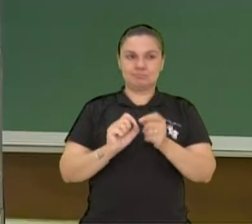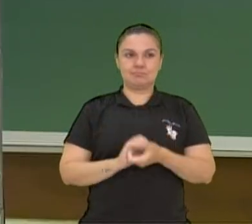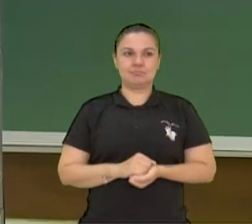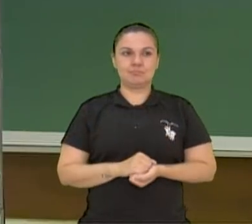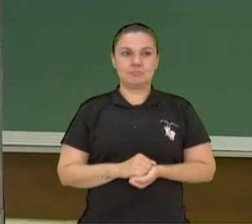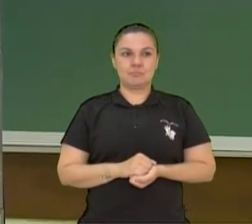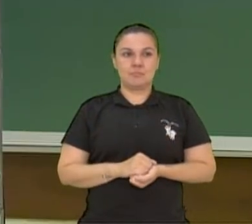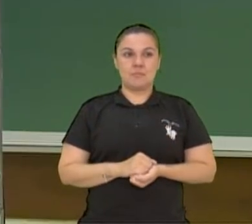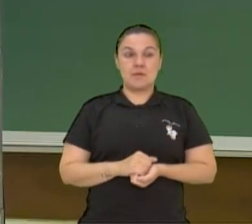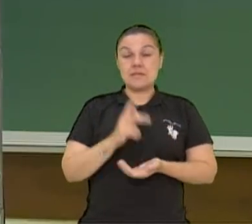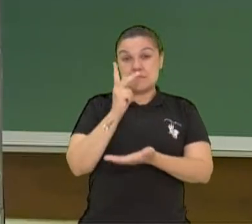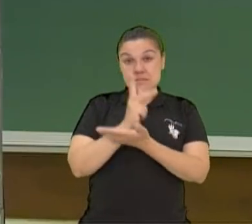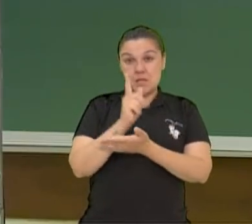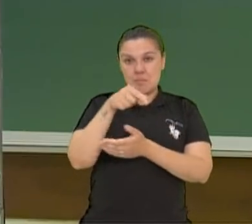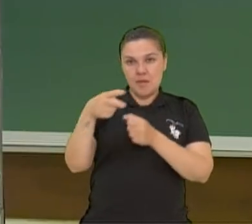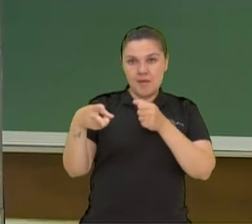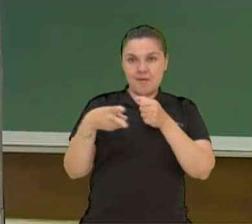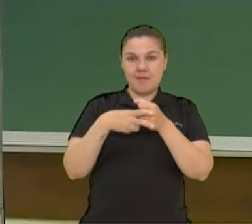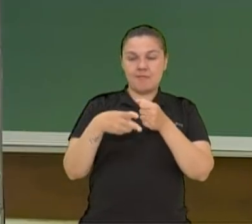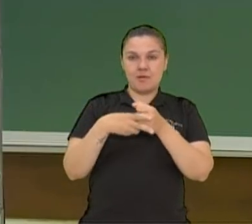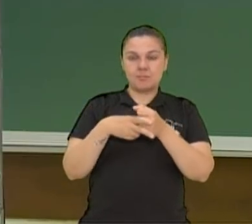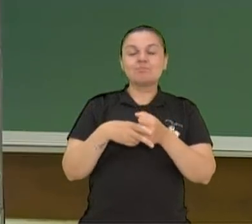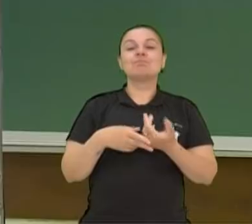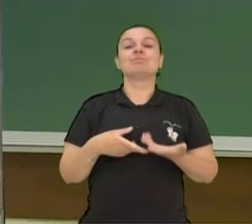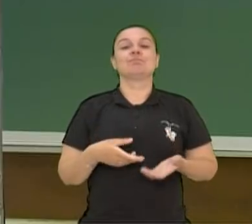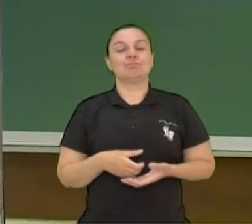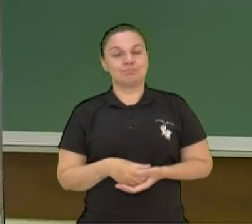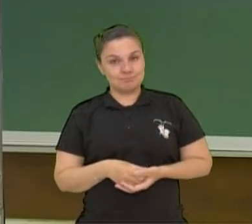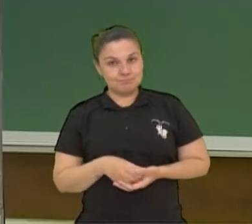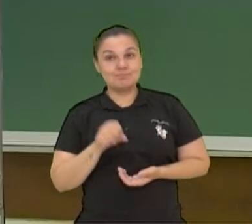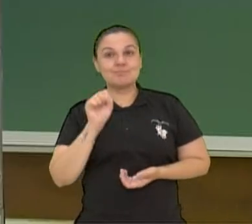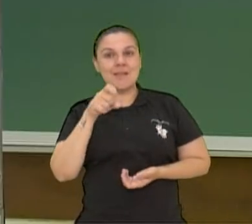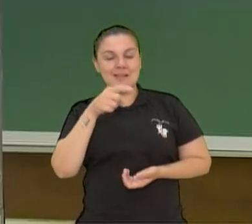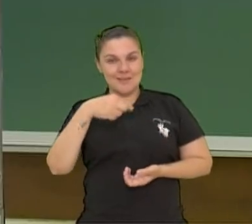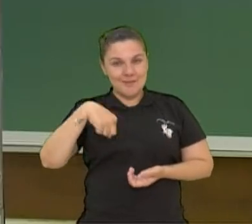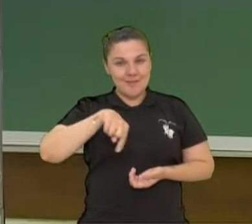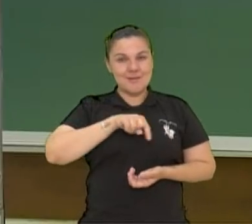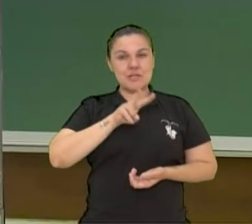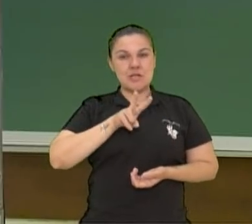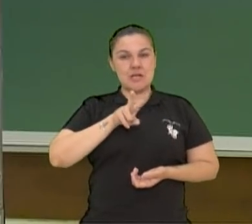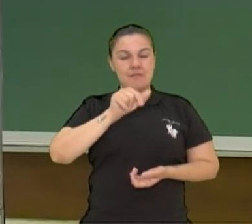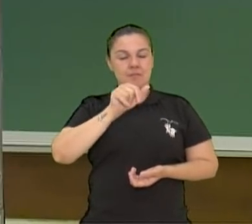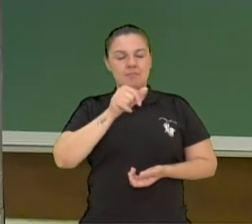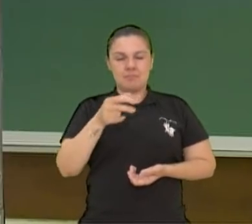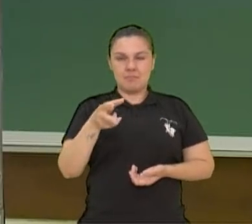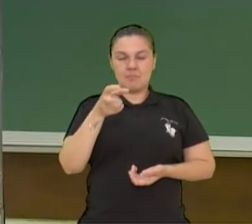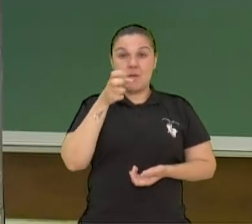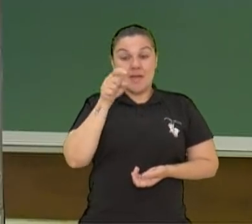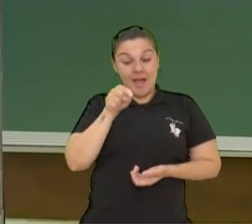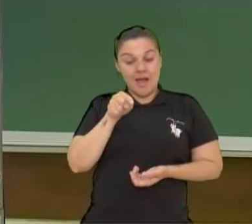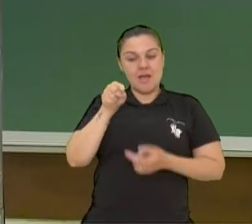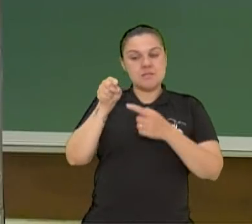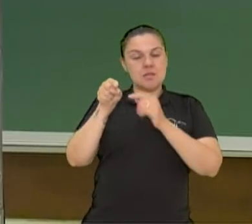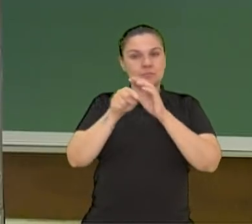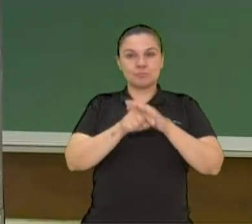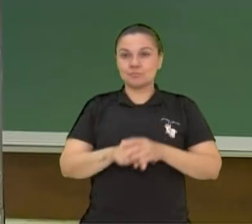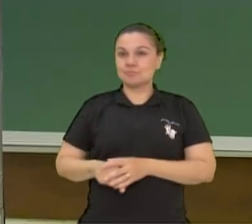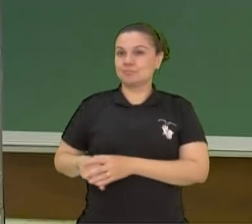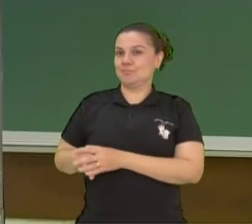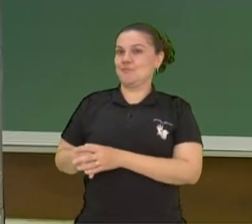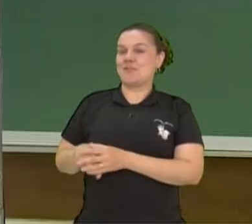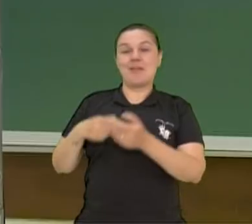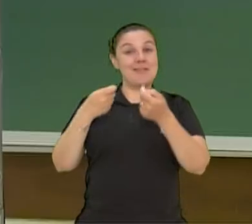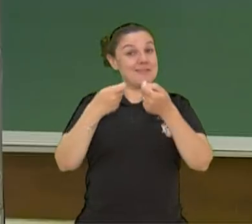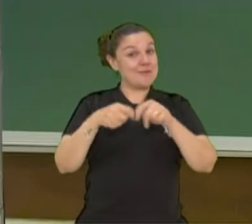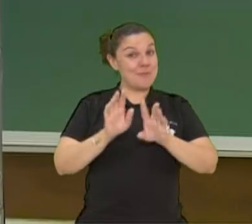se referir a verbo, né, aí sim a gente vai ter que esse acento caiu, né, não precisa mais